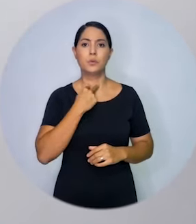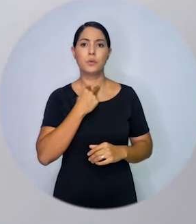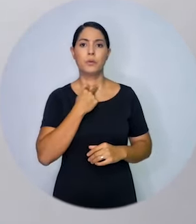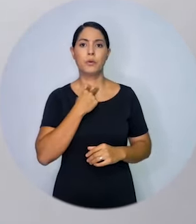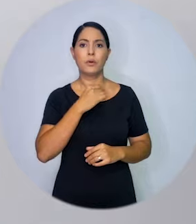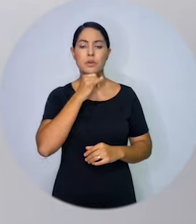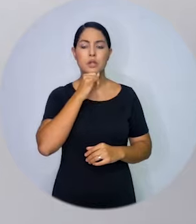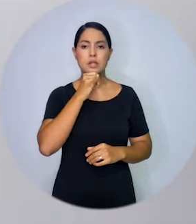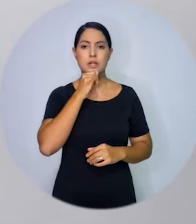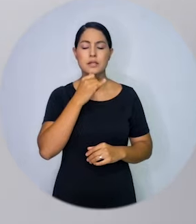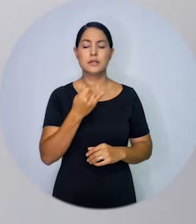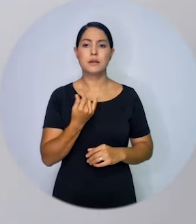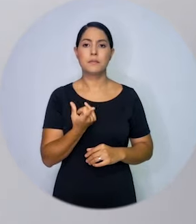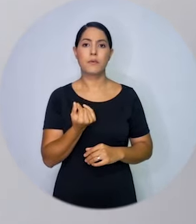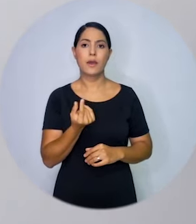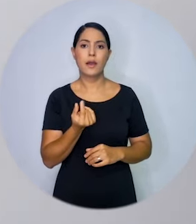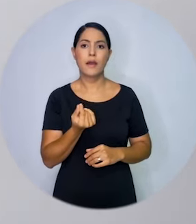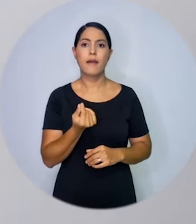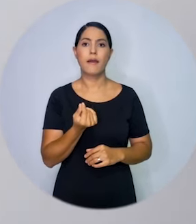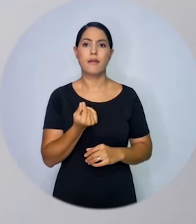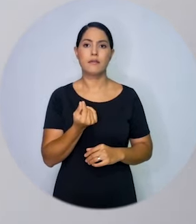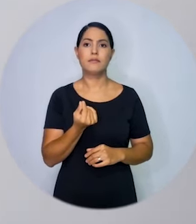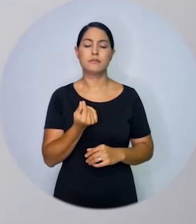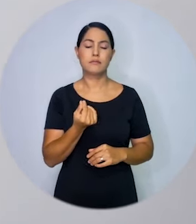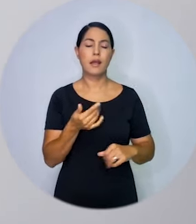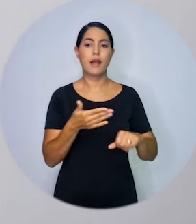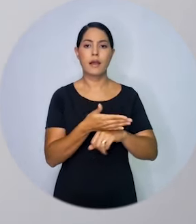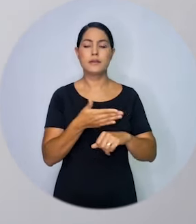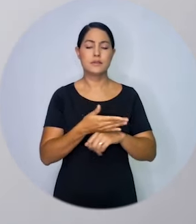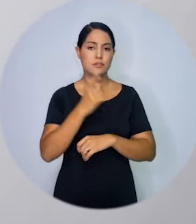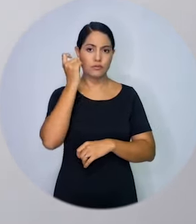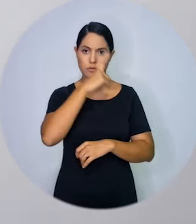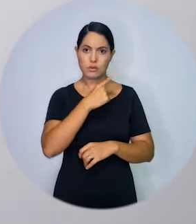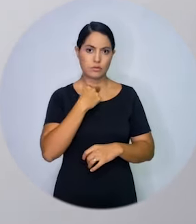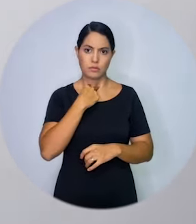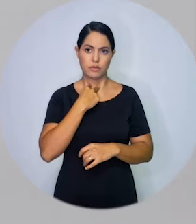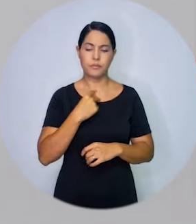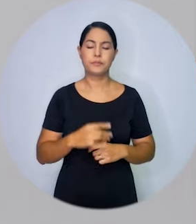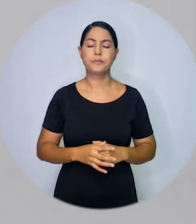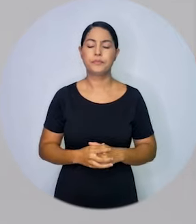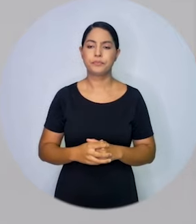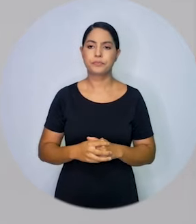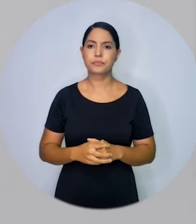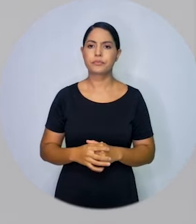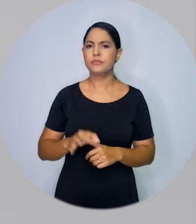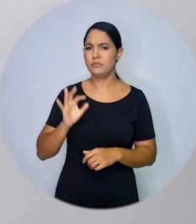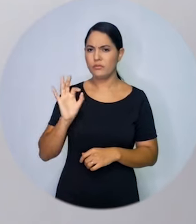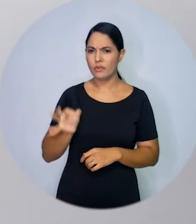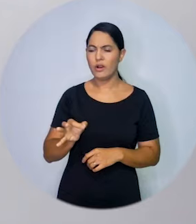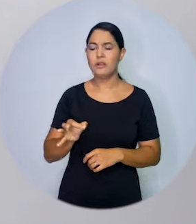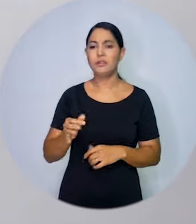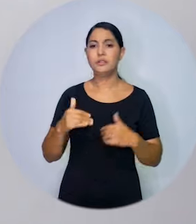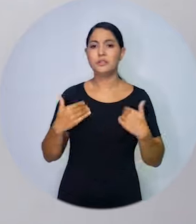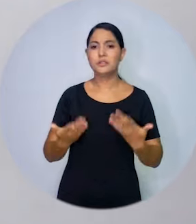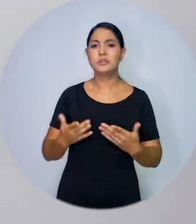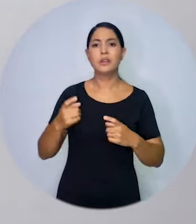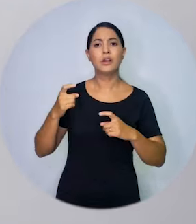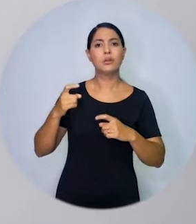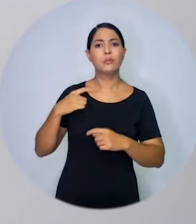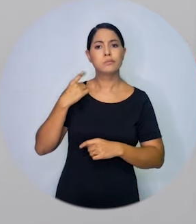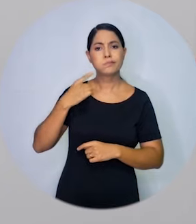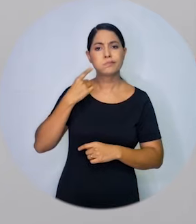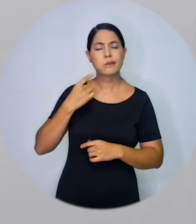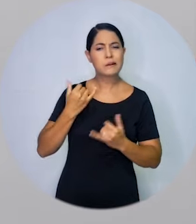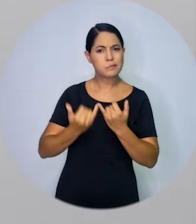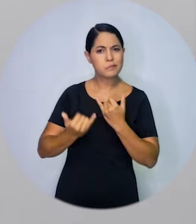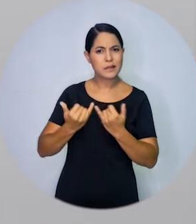critério específico. E ele não pode entrar como renda para dificultar o recebimento... O acesso ao benefício. Do BPC.